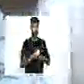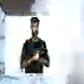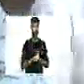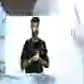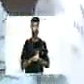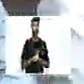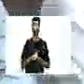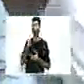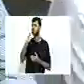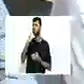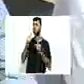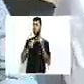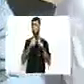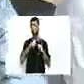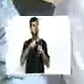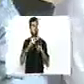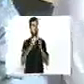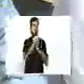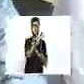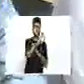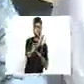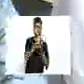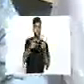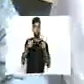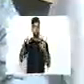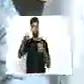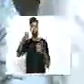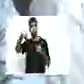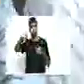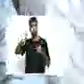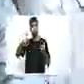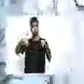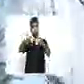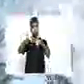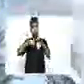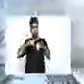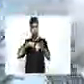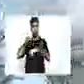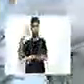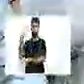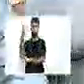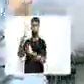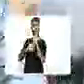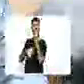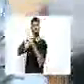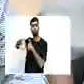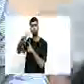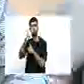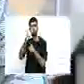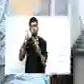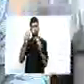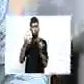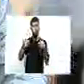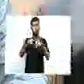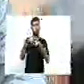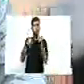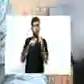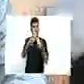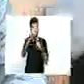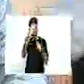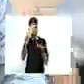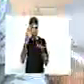entendi alguma ong na área ambiental que vocês tenham tem feito tem tentado fazer parceria eu tem procurado pensar nisso